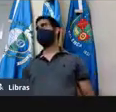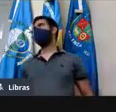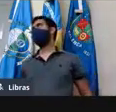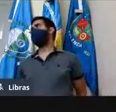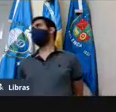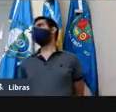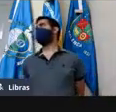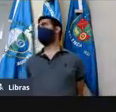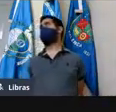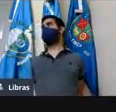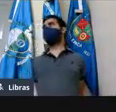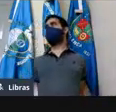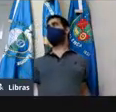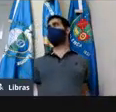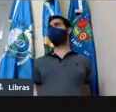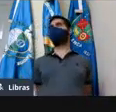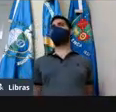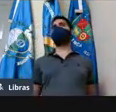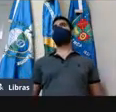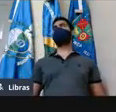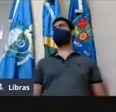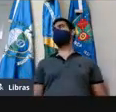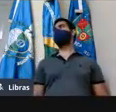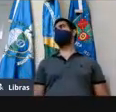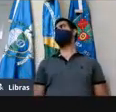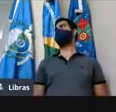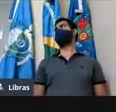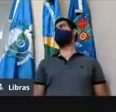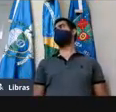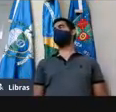Posso fazer uso da tribuna? Sou eu.